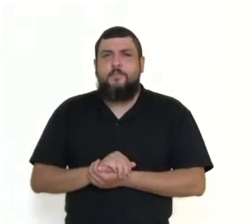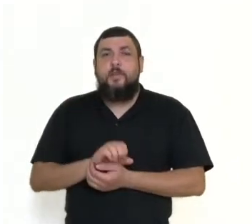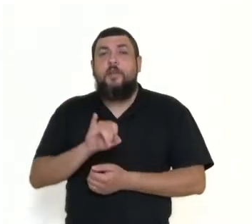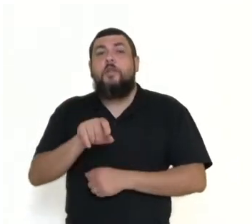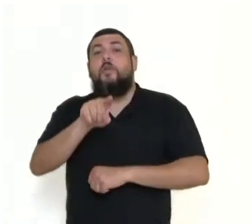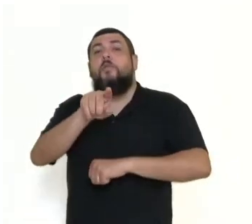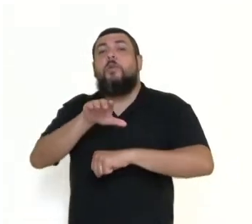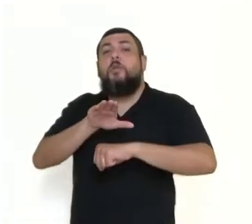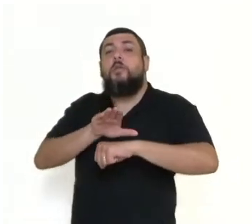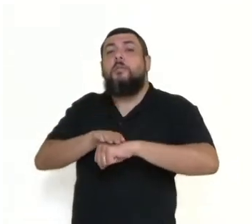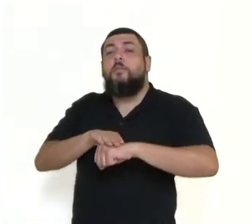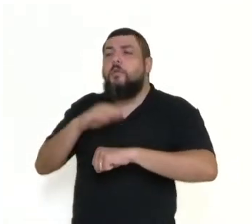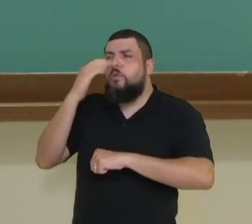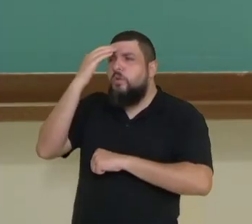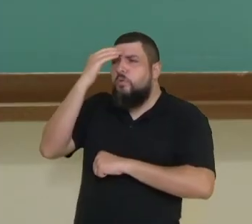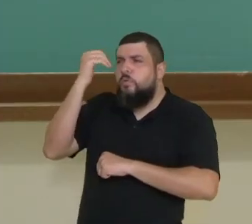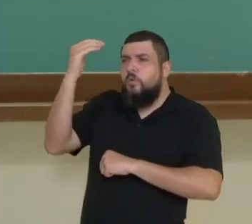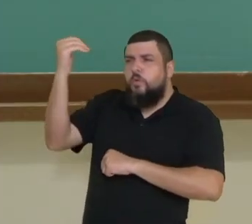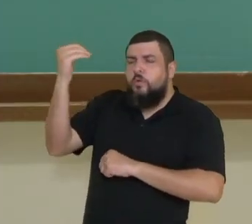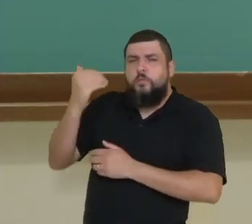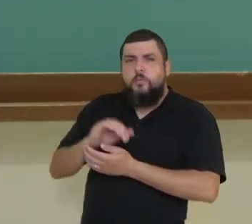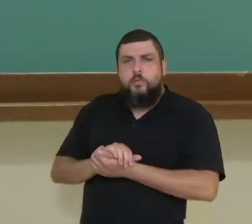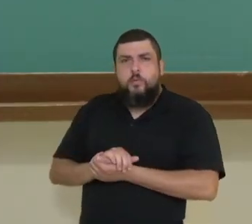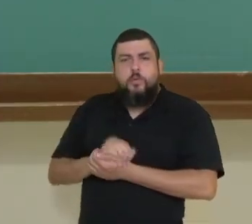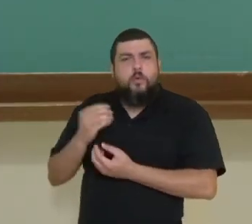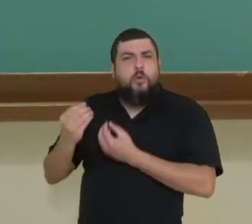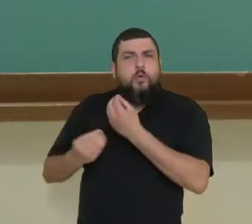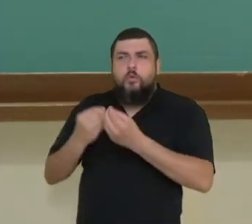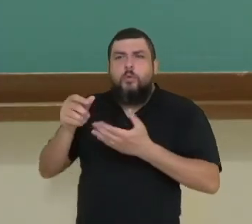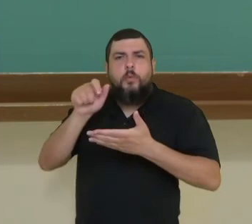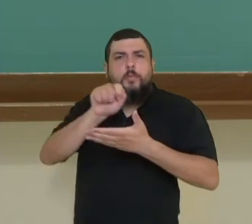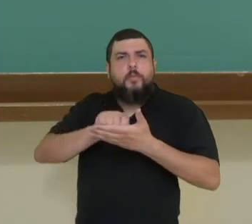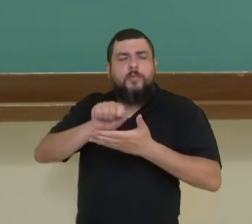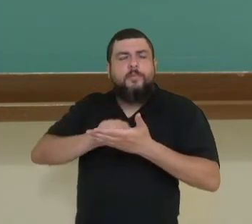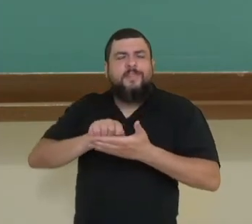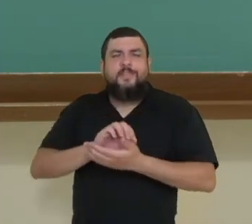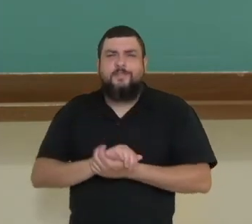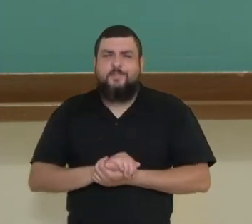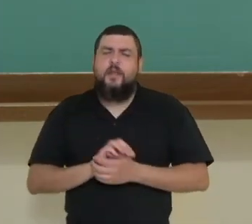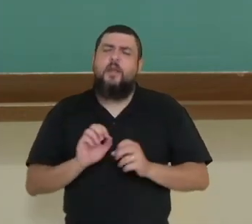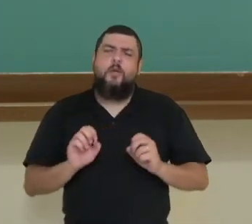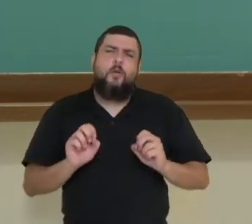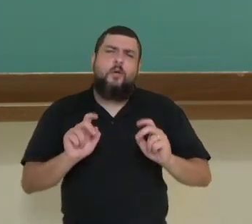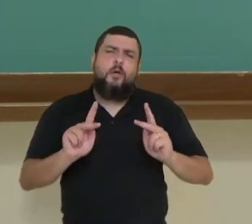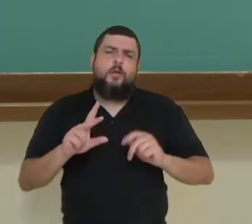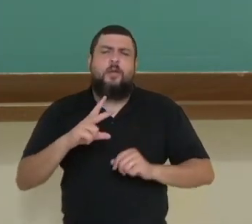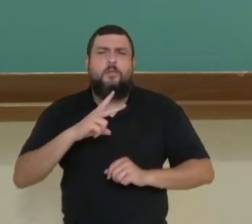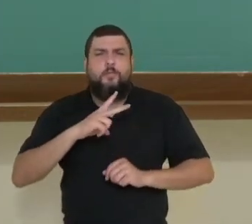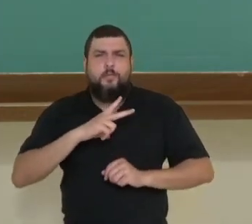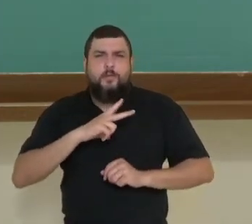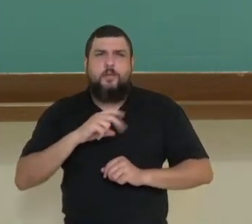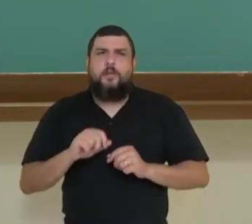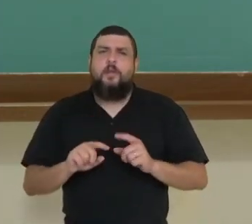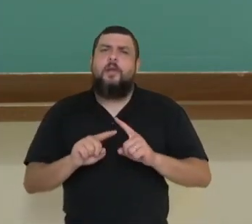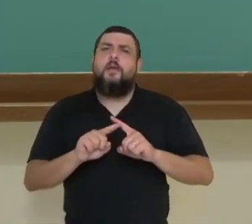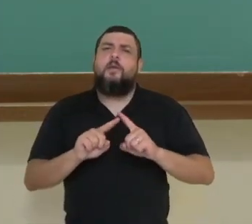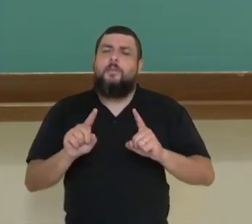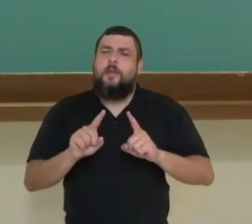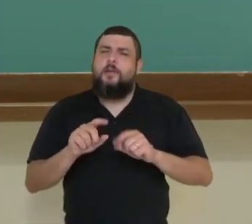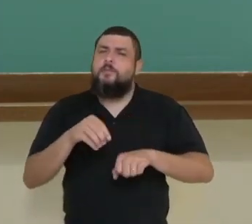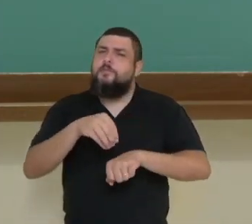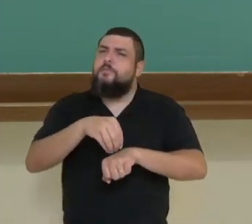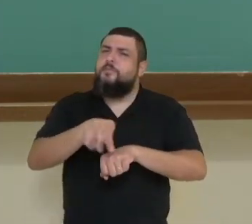né? Então, uma resposta pessoal, cada um começa de um jeito, eu poderia, ó, coloquei uma dica aqui na iconografia, você